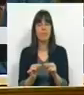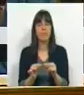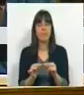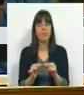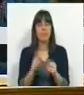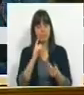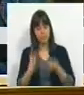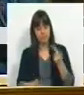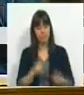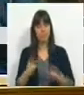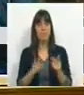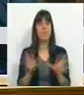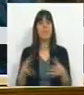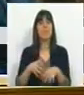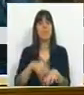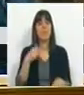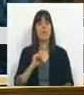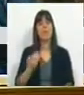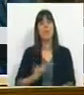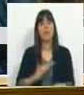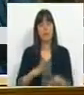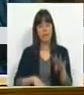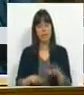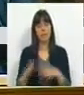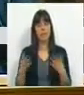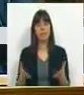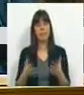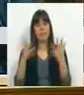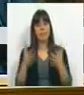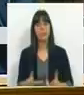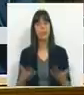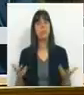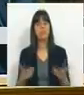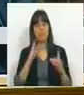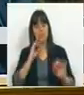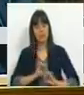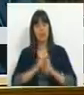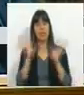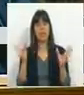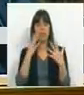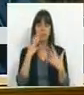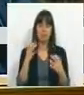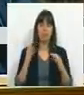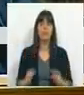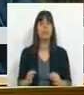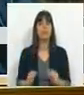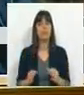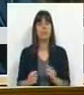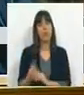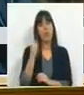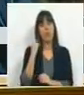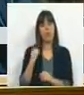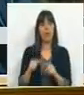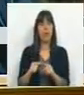de análise que o grupo parlamentar do PSD faz ao orçamento e que ficou bem claro e bem expresso